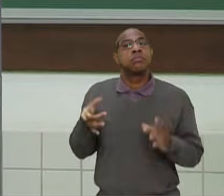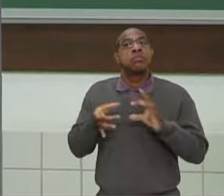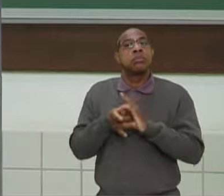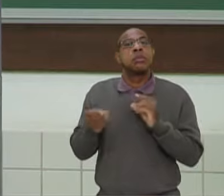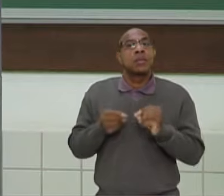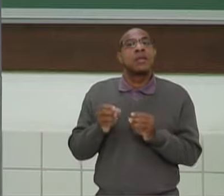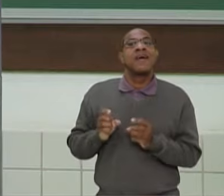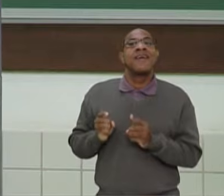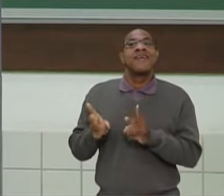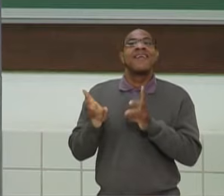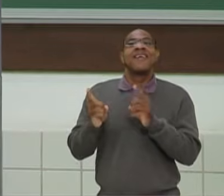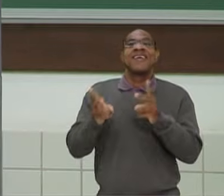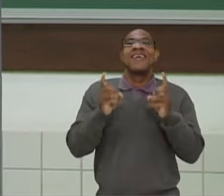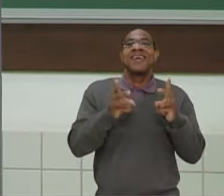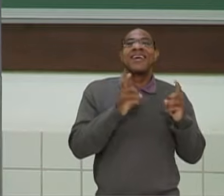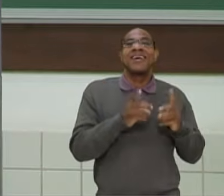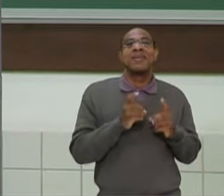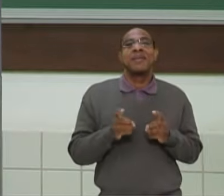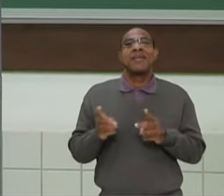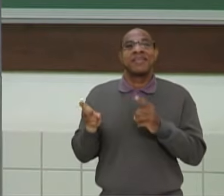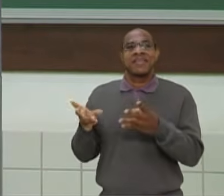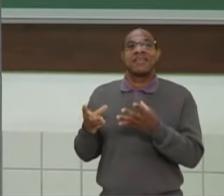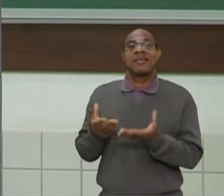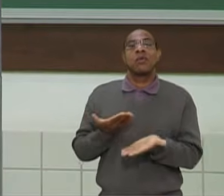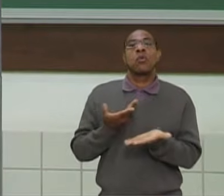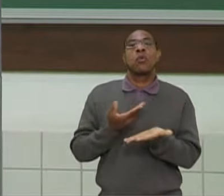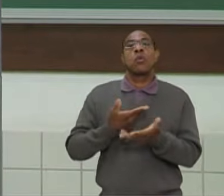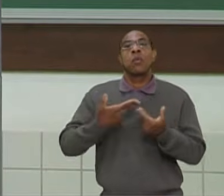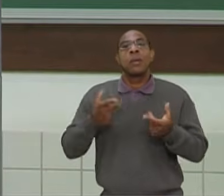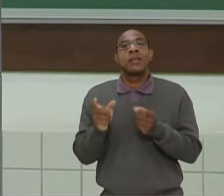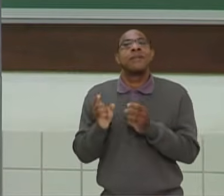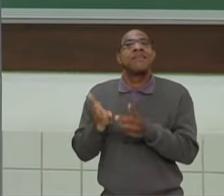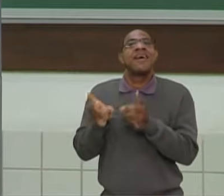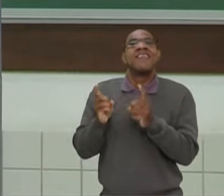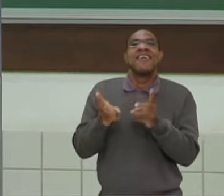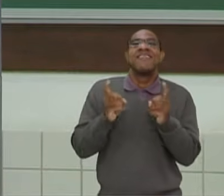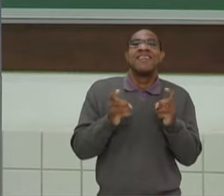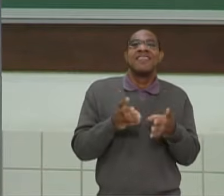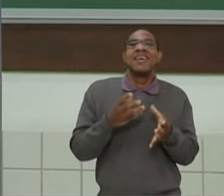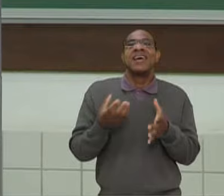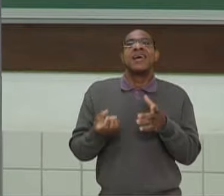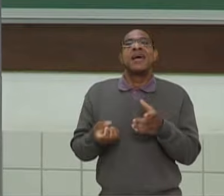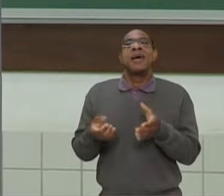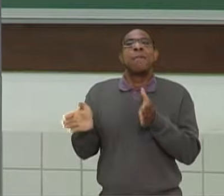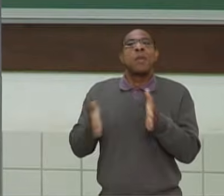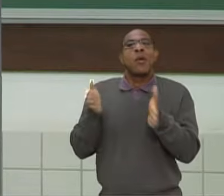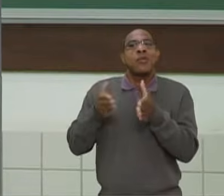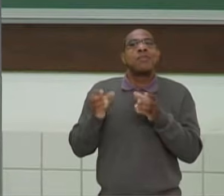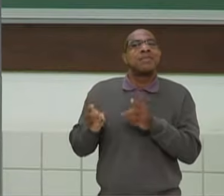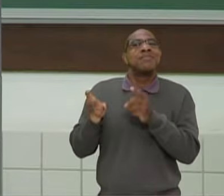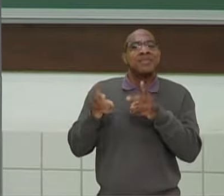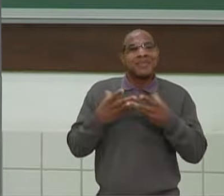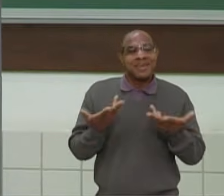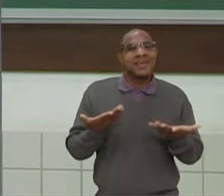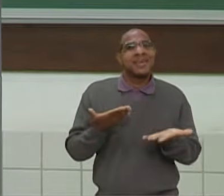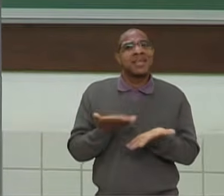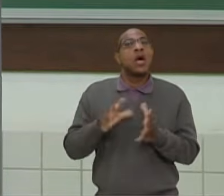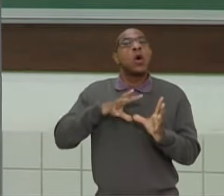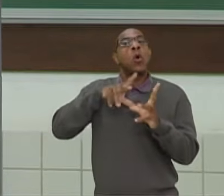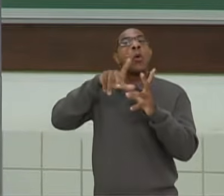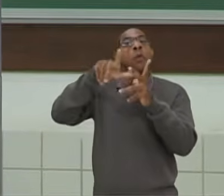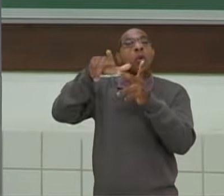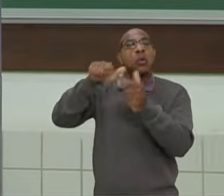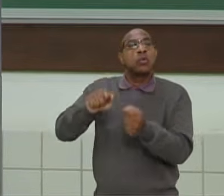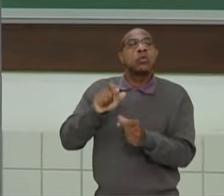para vender. Então a cultura vai se tornar mercadoria e padronizada, né? Então para o mundo todo vai